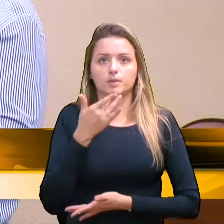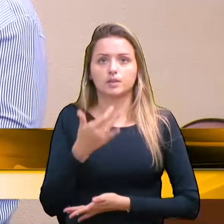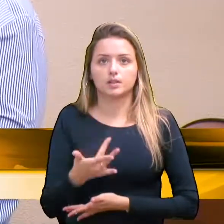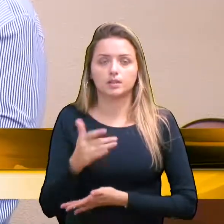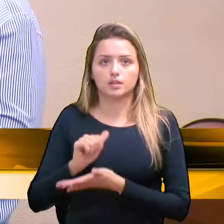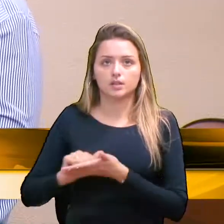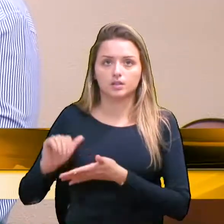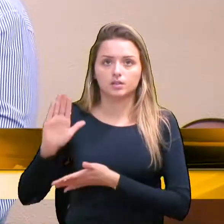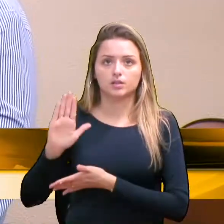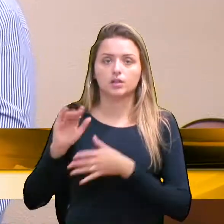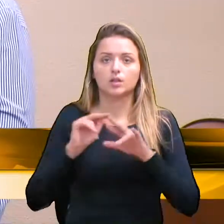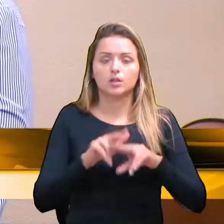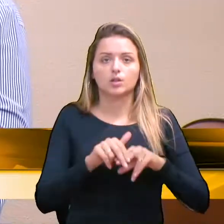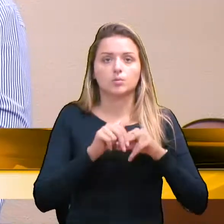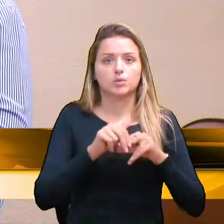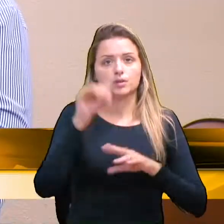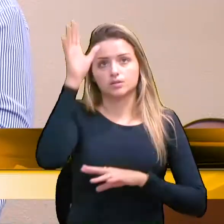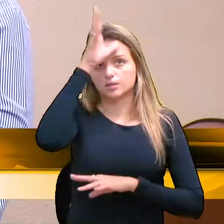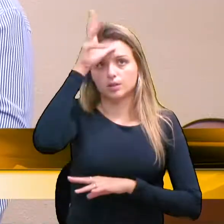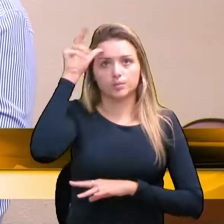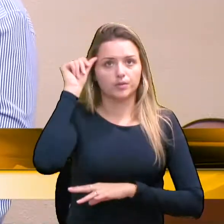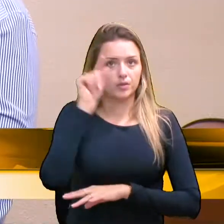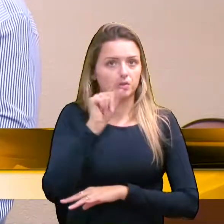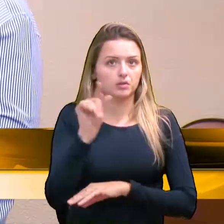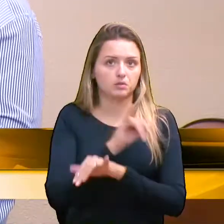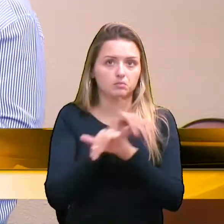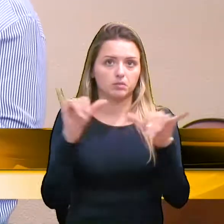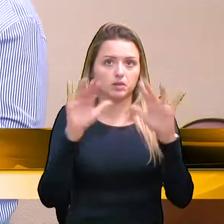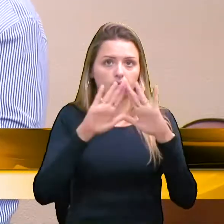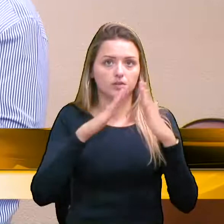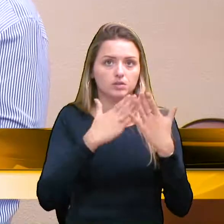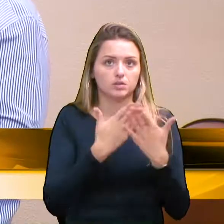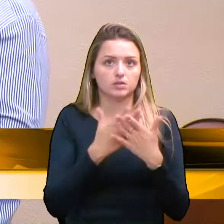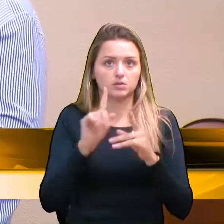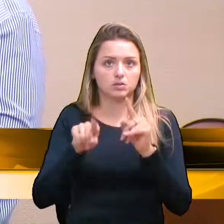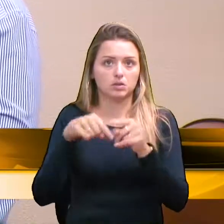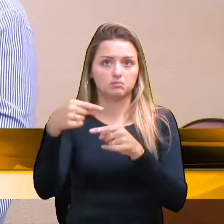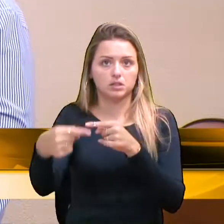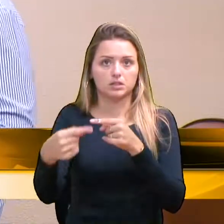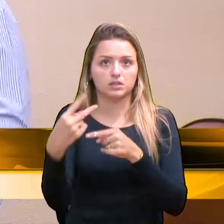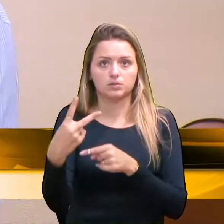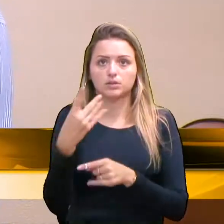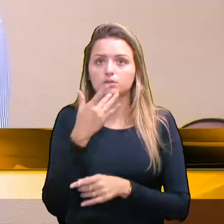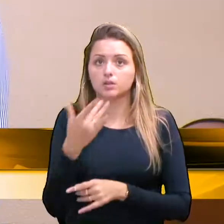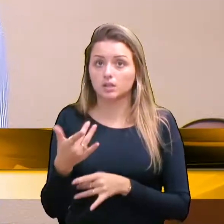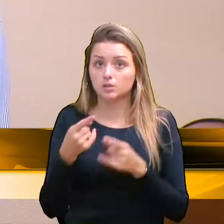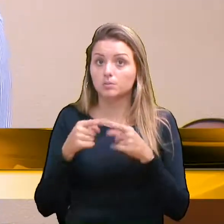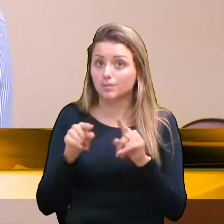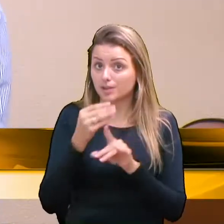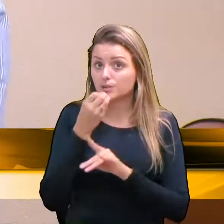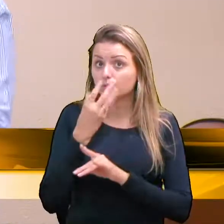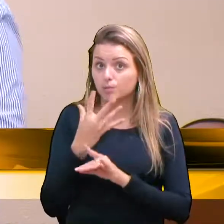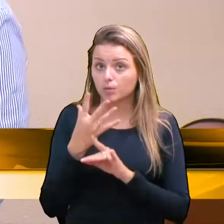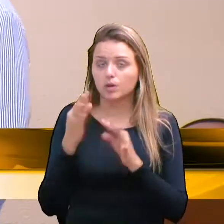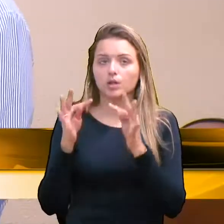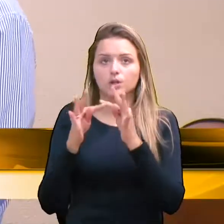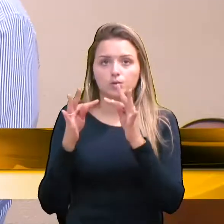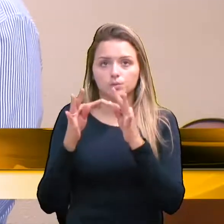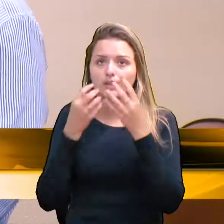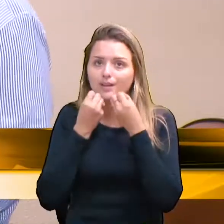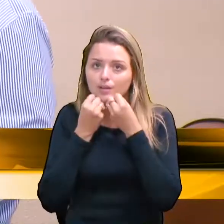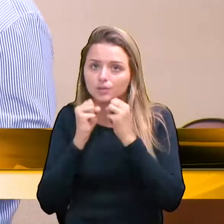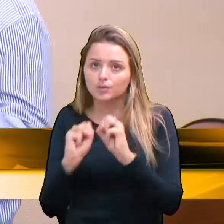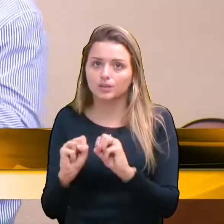do município não ter comunicado à escola, foi a reunião às 2 horas, mas foi bastante produtivo com os técnicos da secretaria,